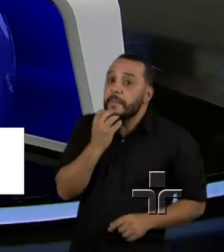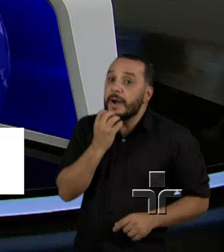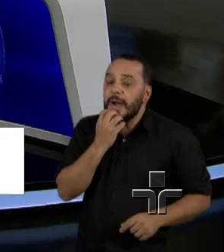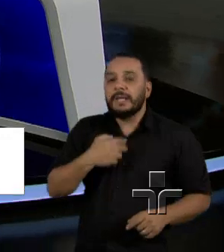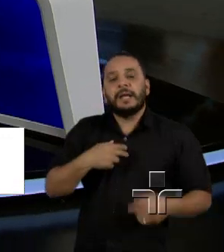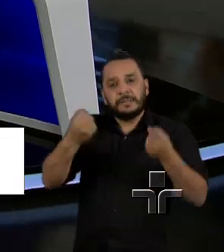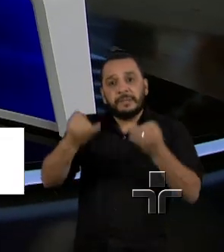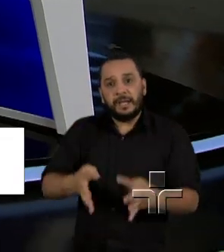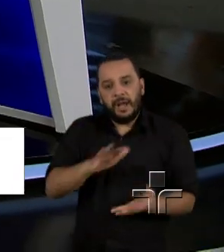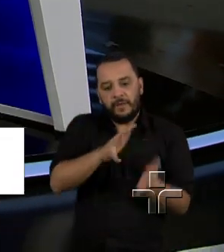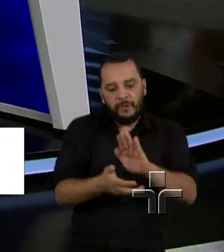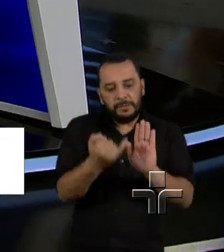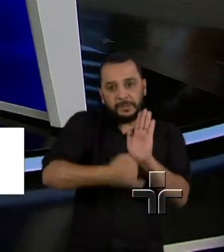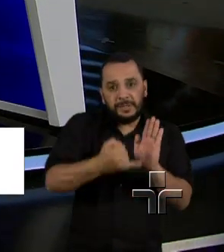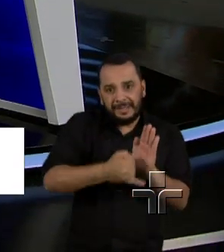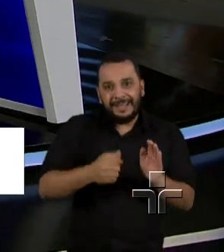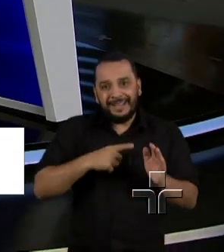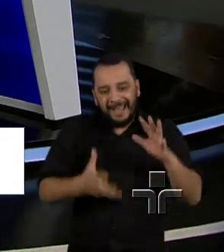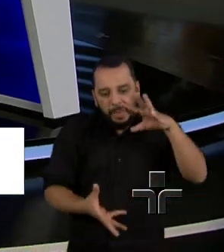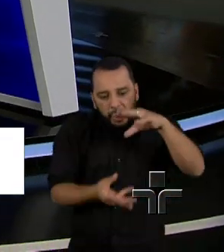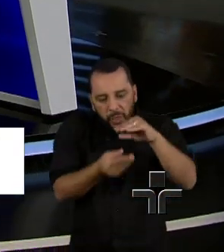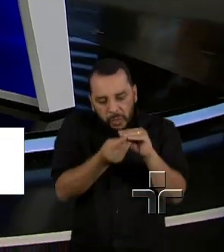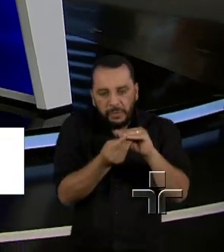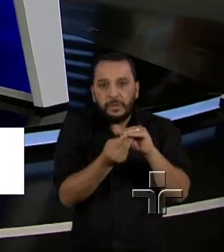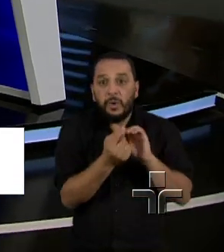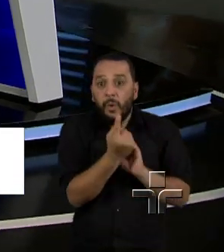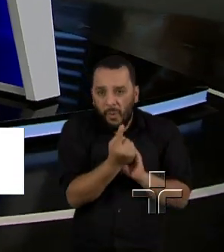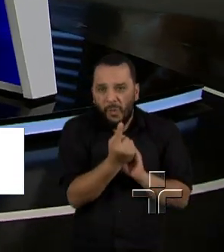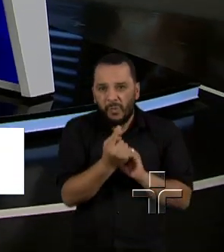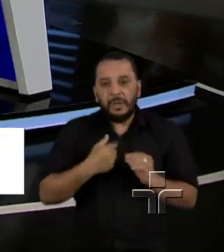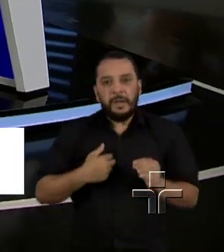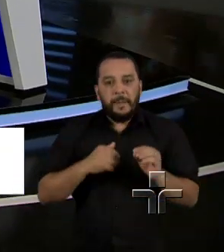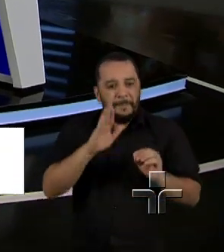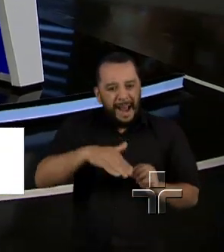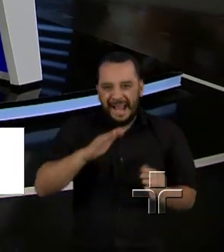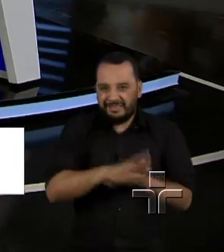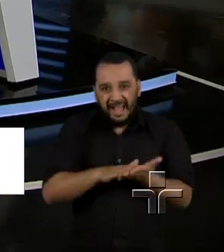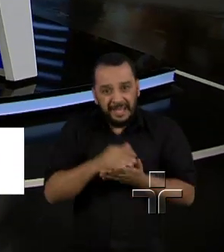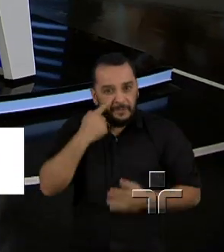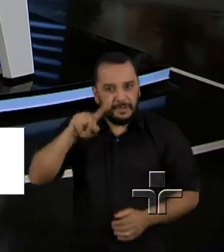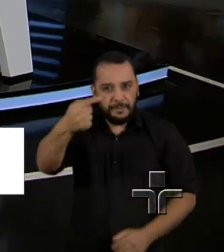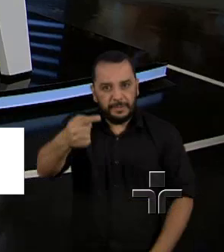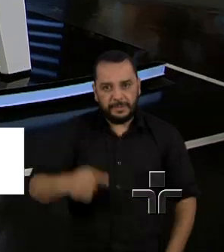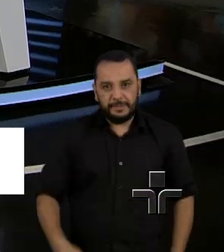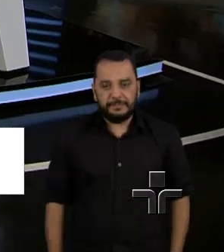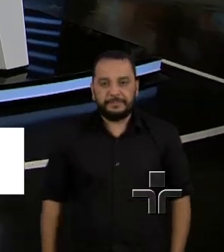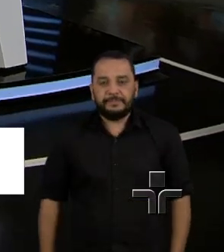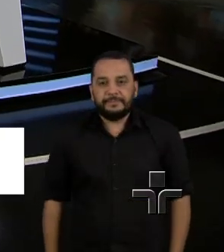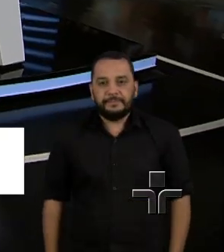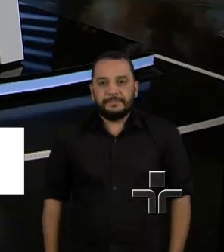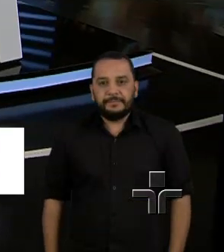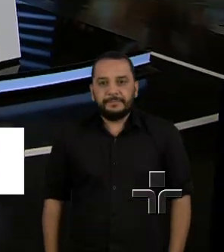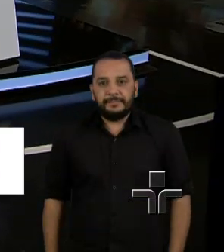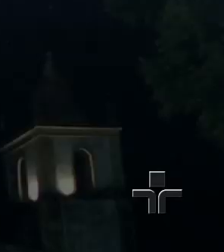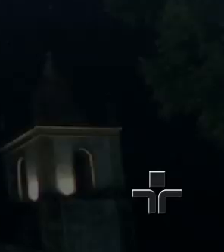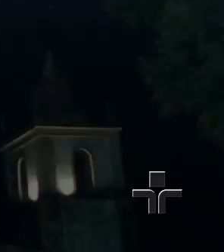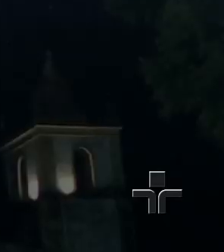buscará simplificação e não redução de impostos. Nós voltamos em instantes. Não saia daí.